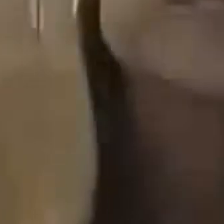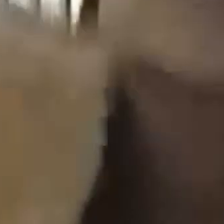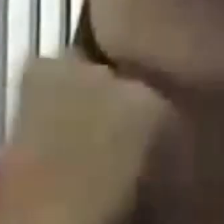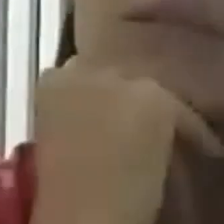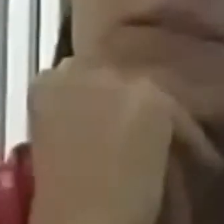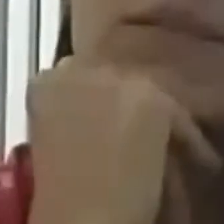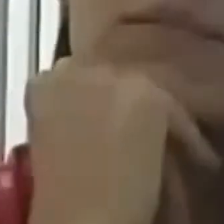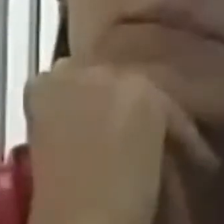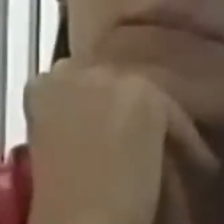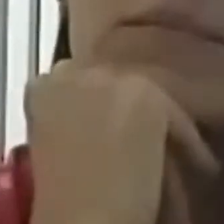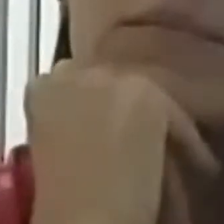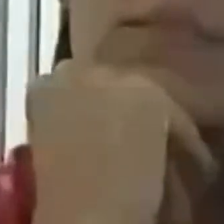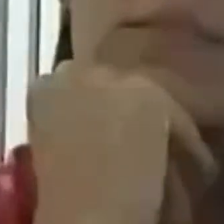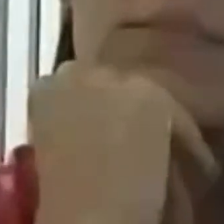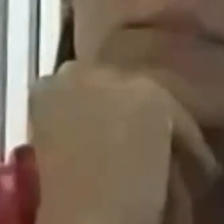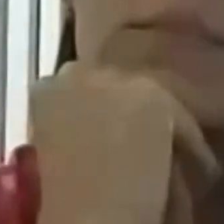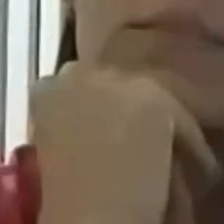pesquisa